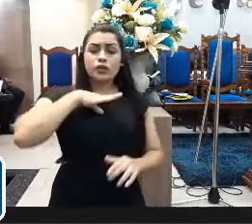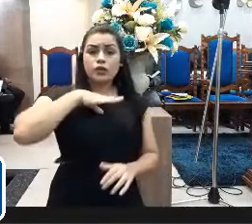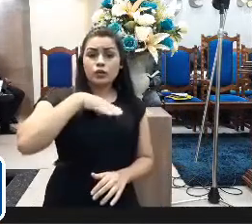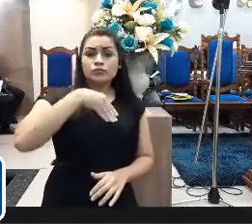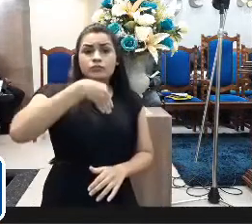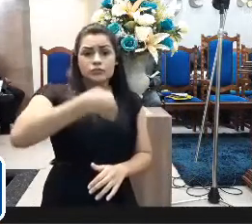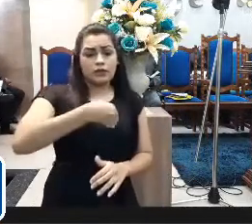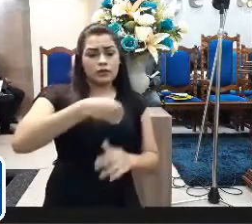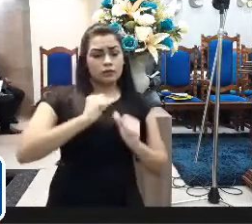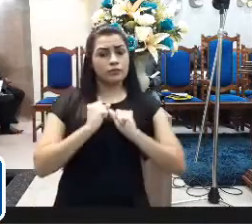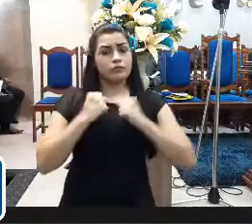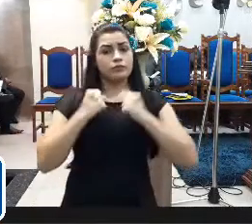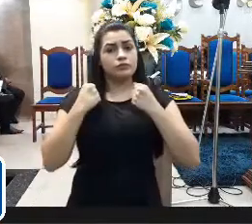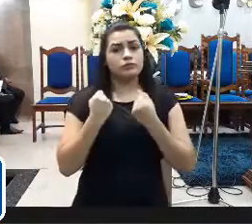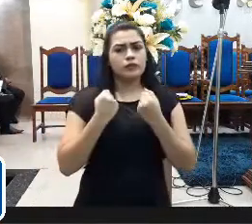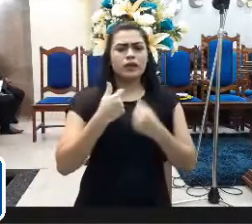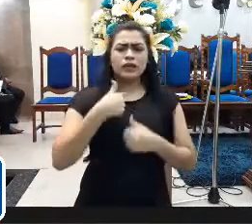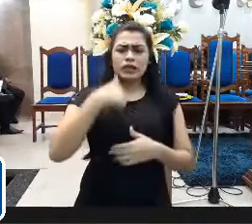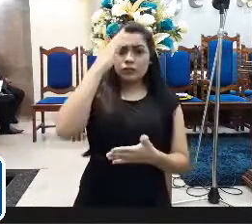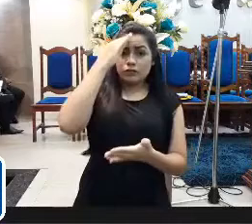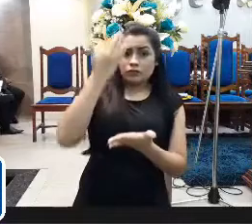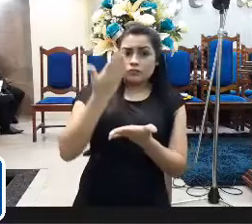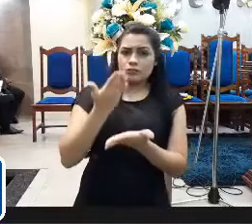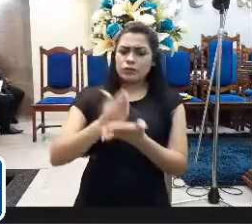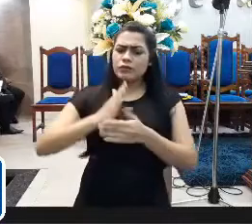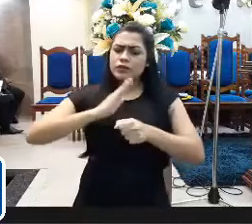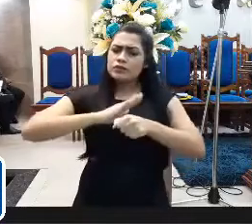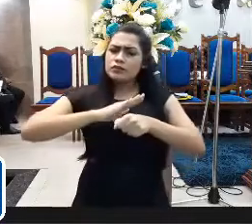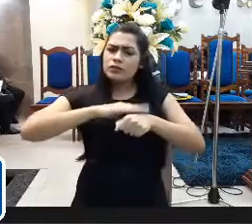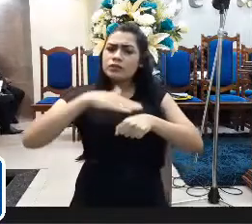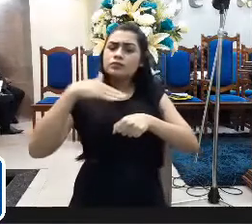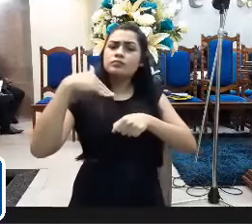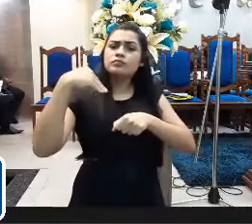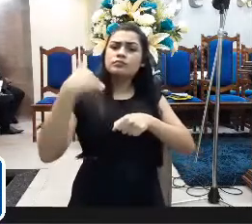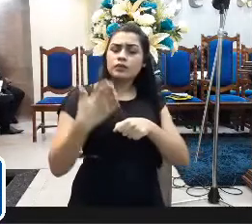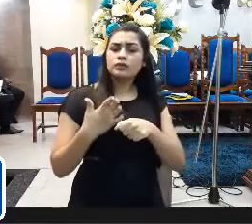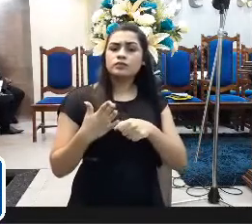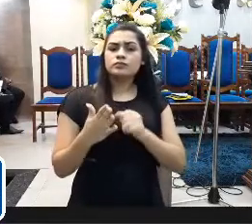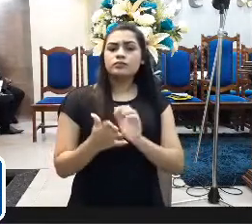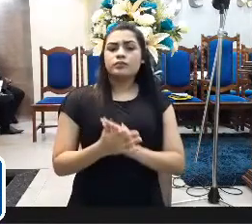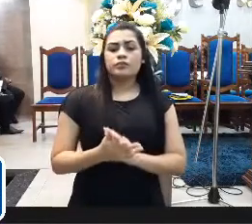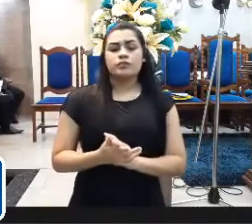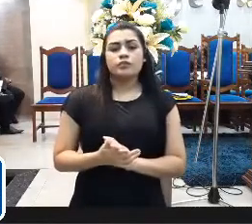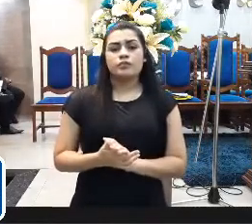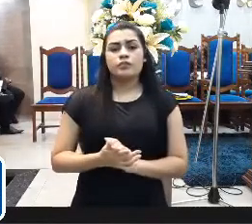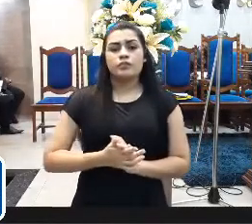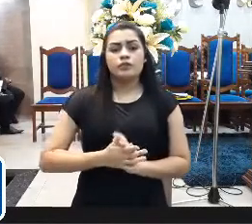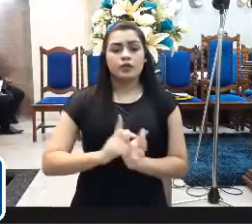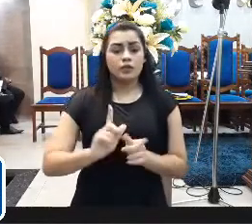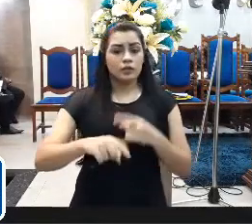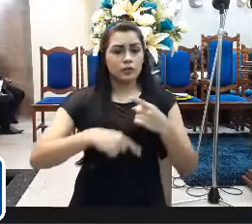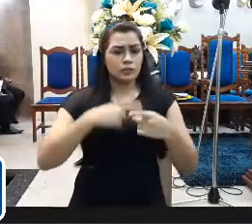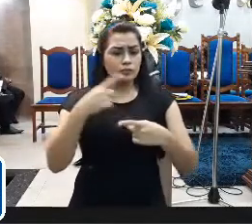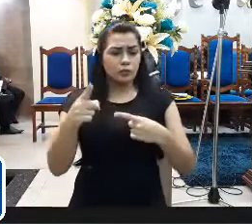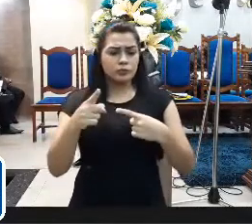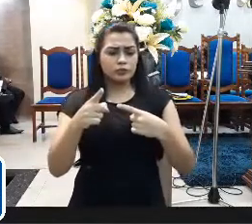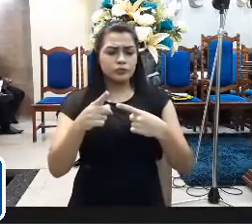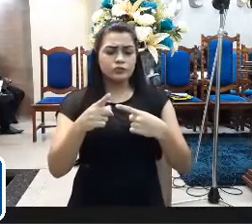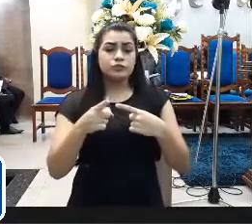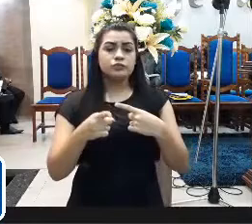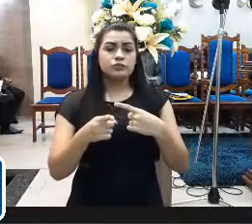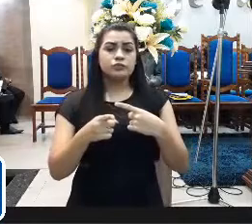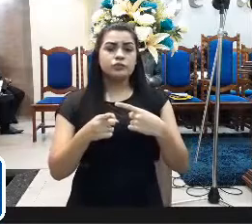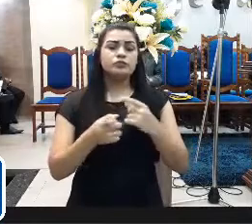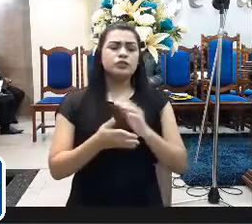E eu creio que, mais do que nunca, a igreja, após passar ou enfrentando